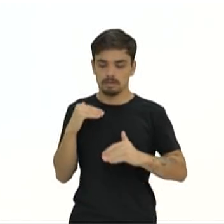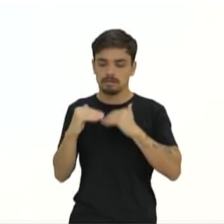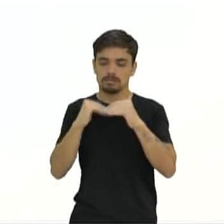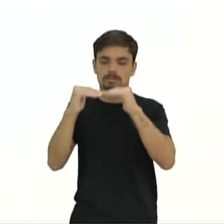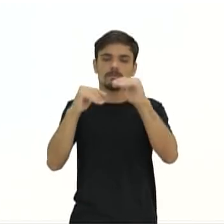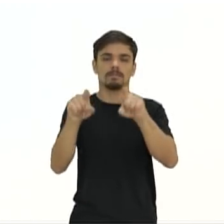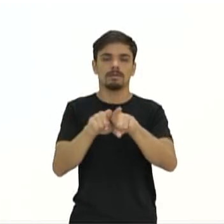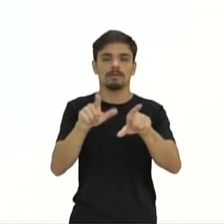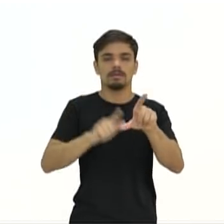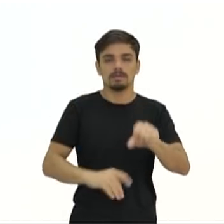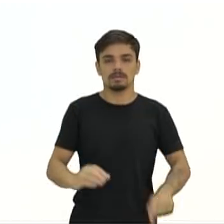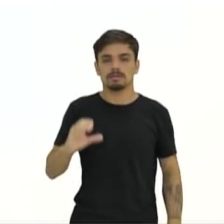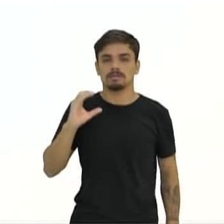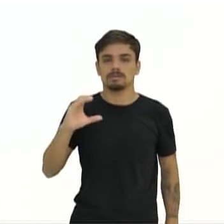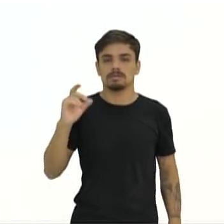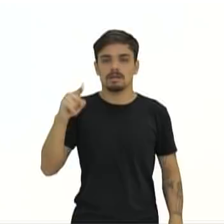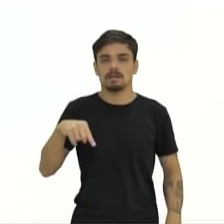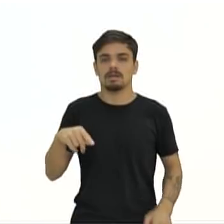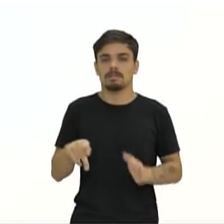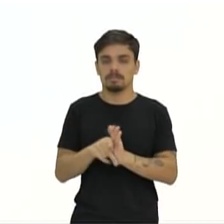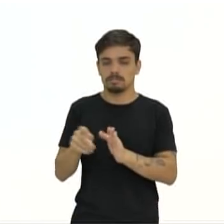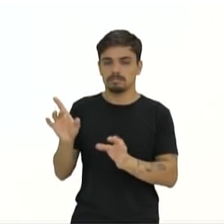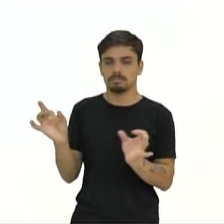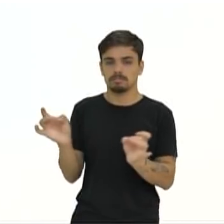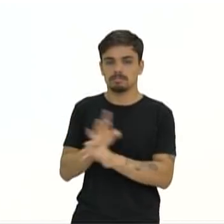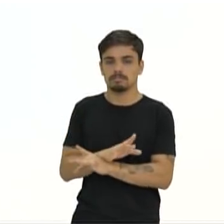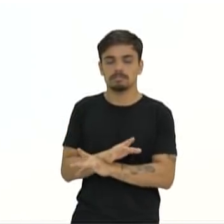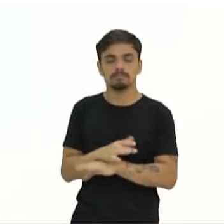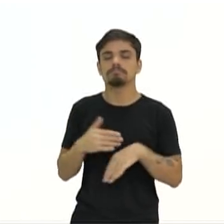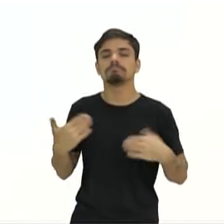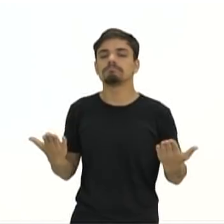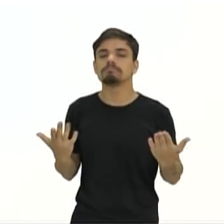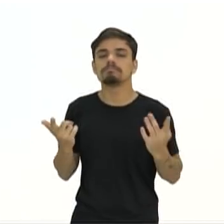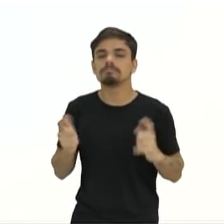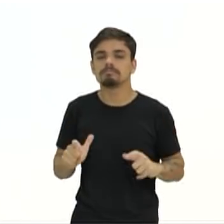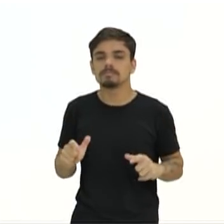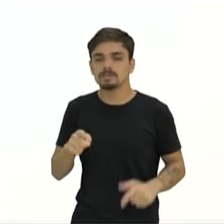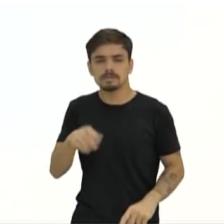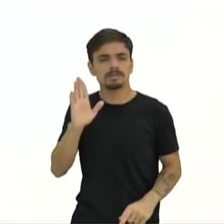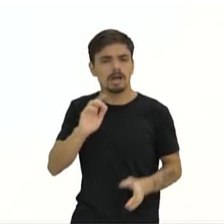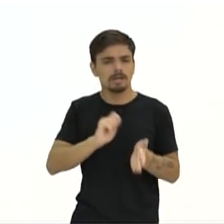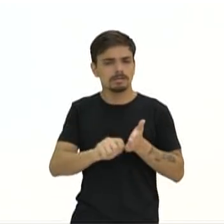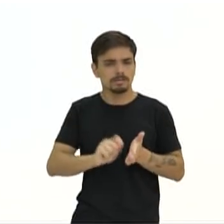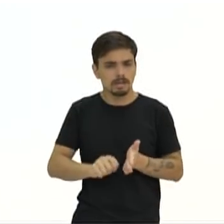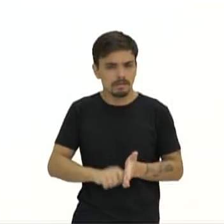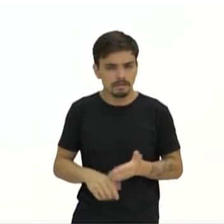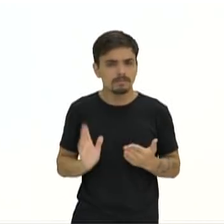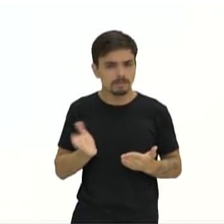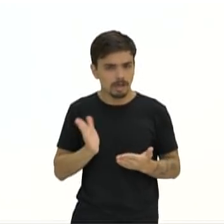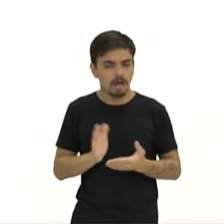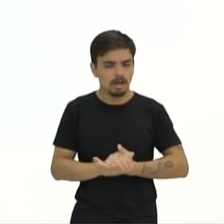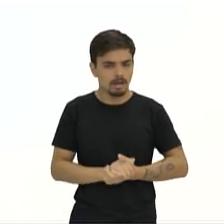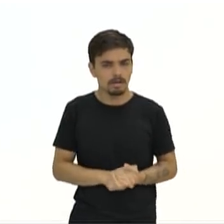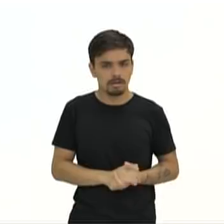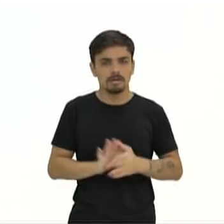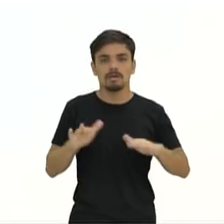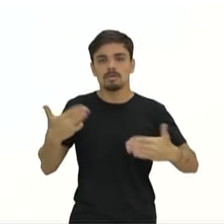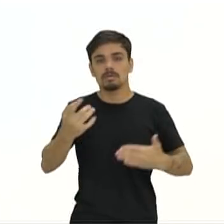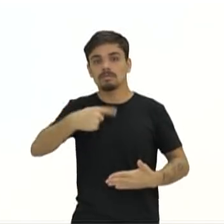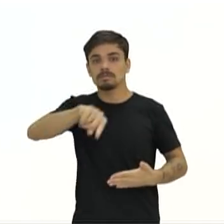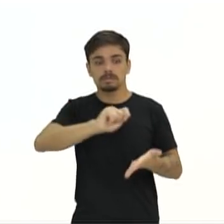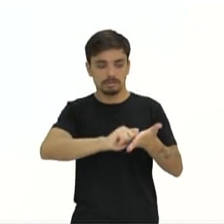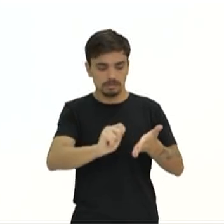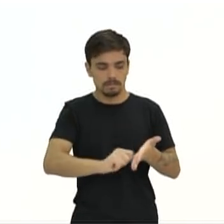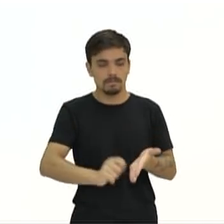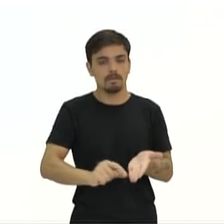desenvolvimento ou letra C, na conclusão. Onde será? Se você já escreveu um artigo de opinião, quando você escreveu esse